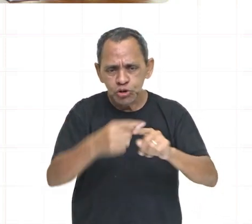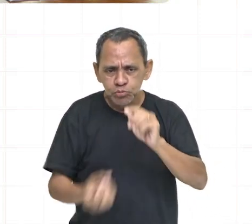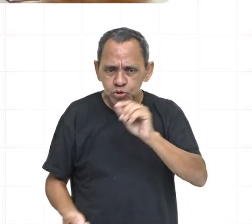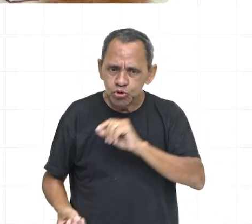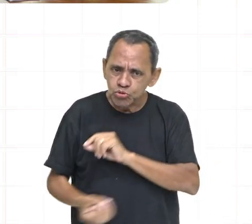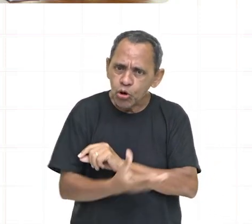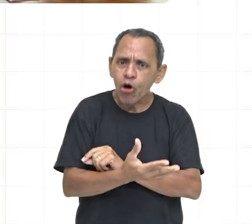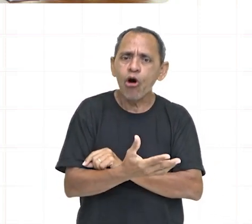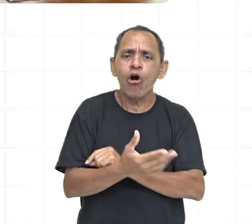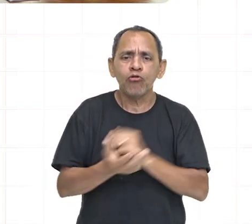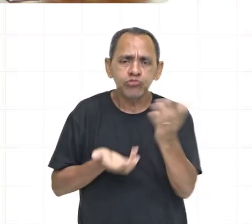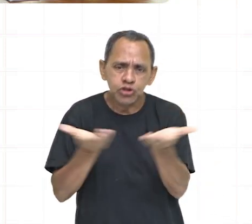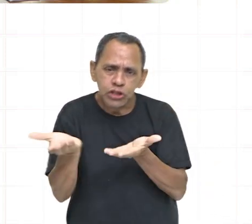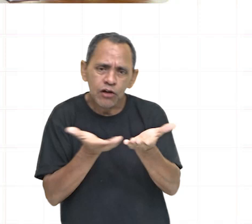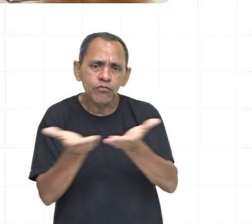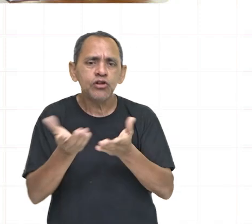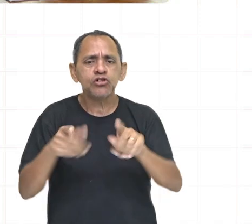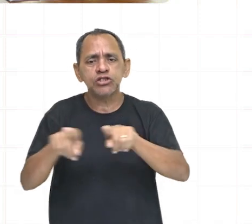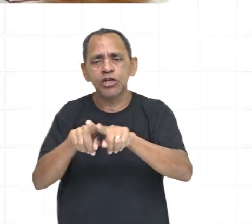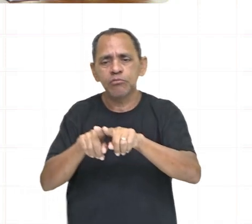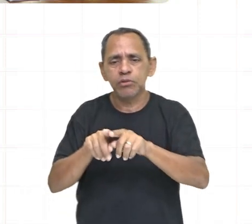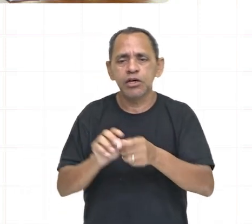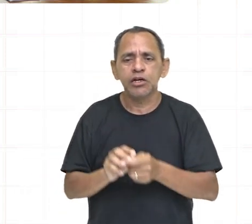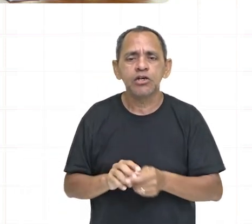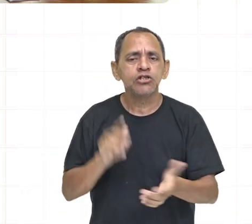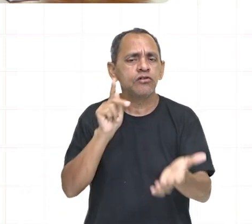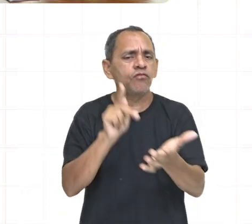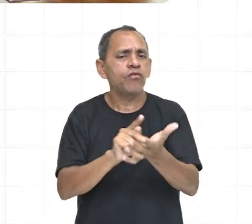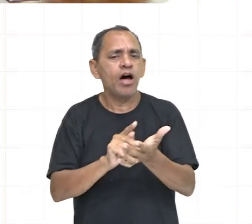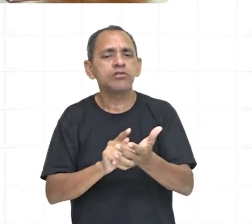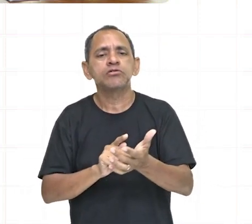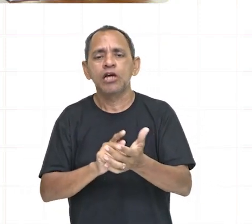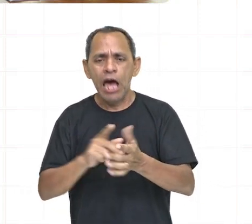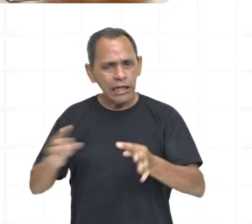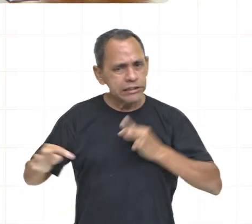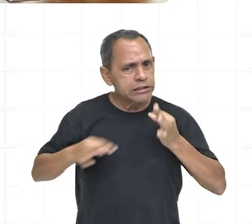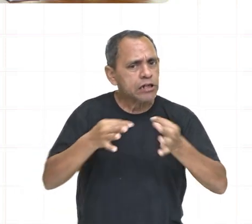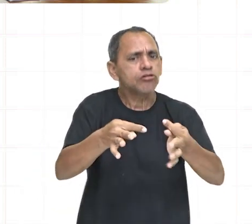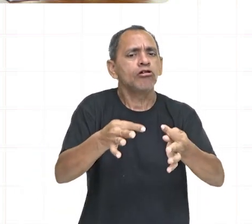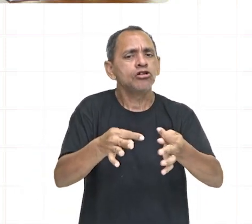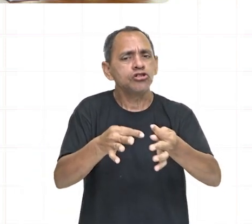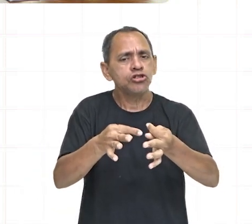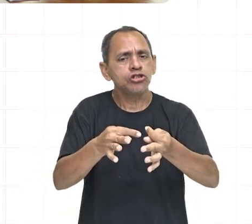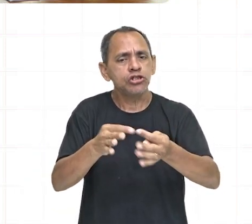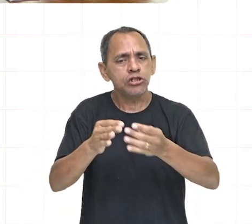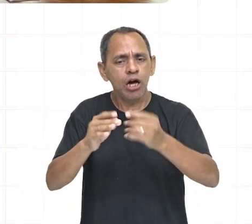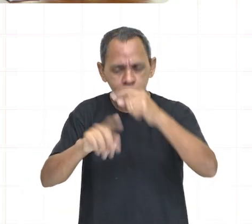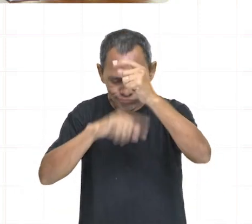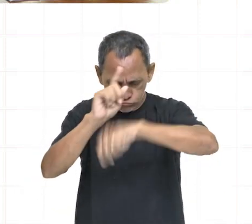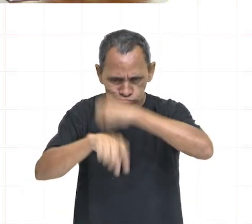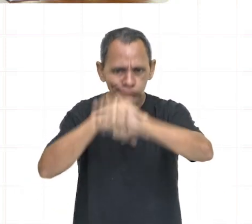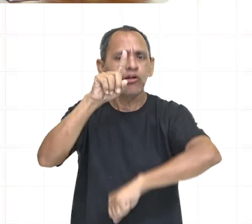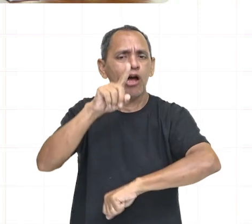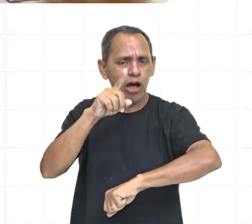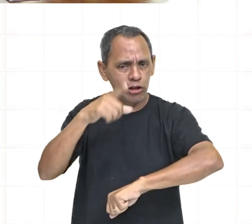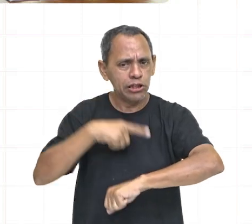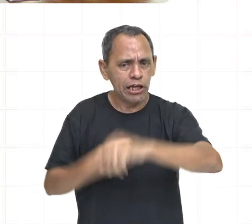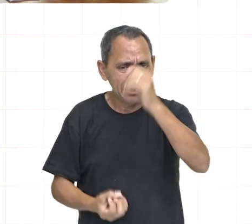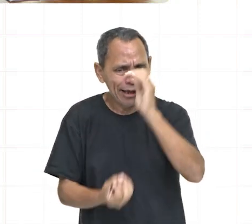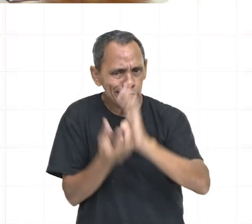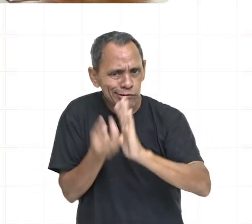diversas, à medida em que a tecnologia avança, surgem novos tipos de postos de